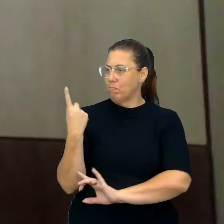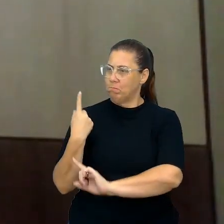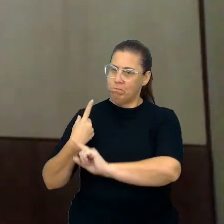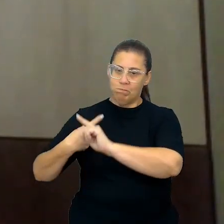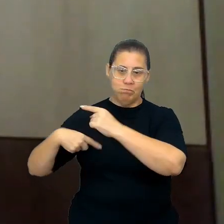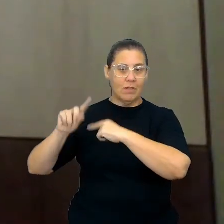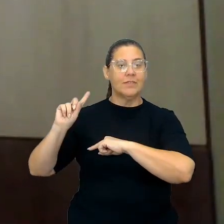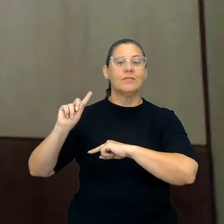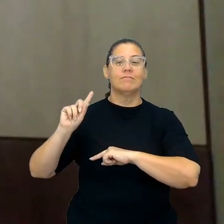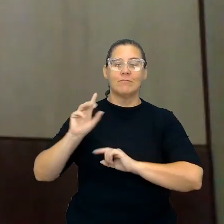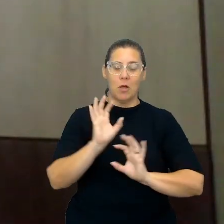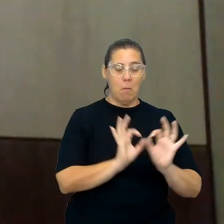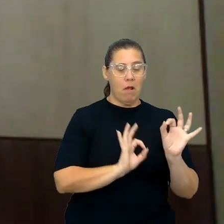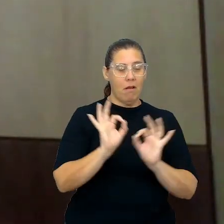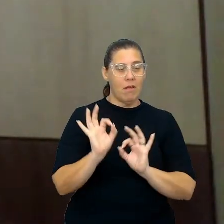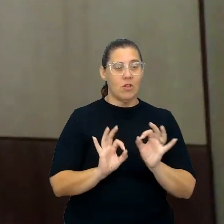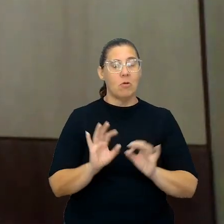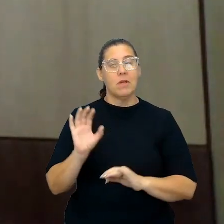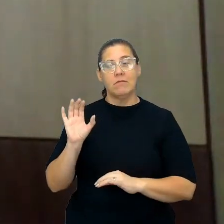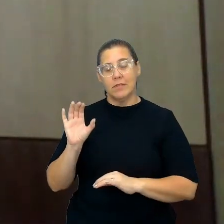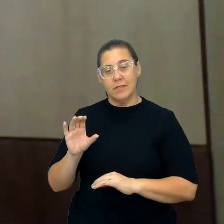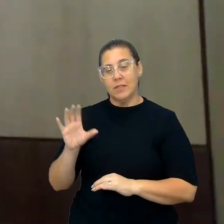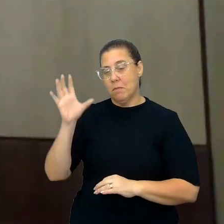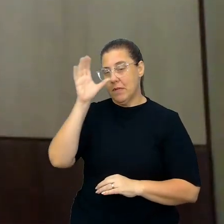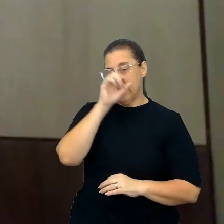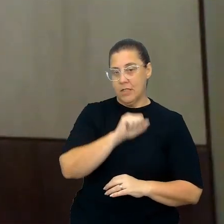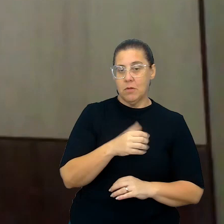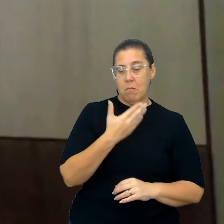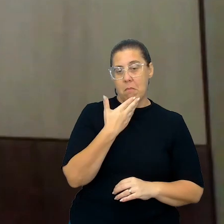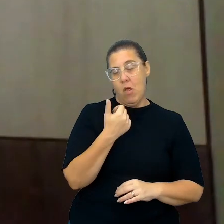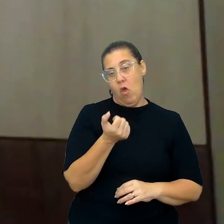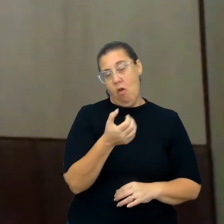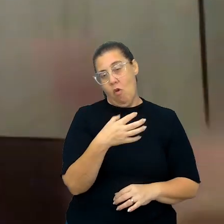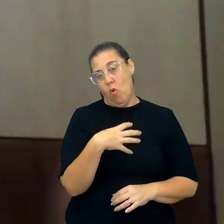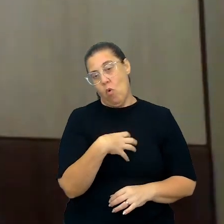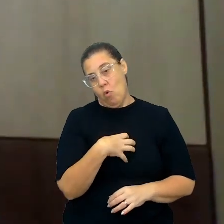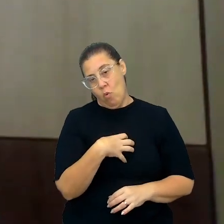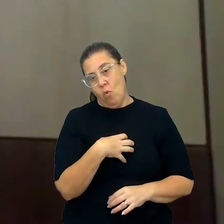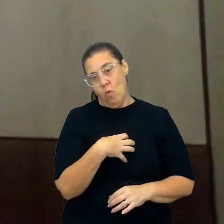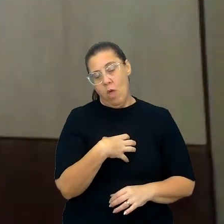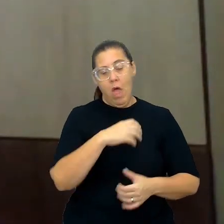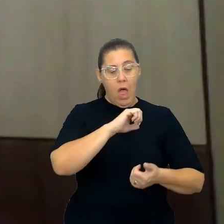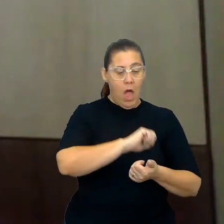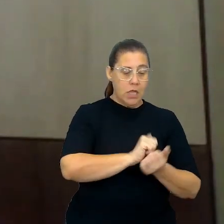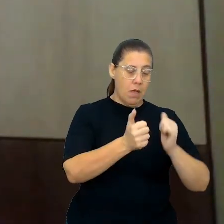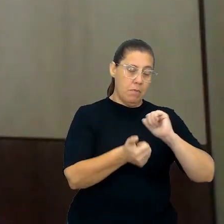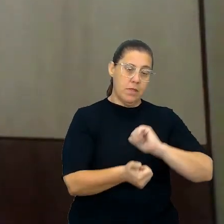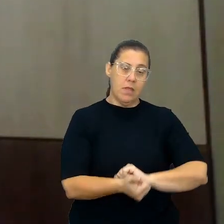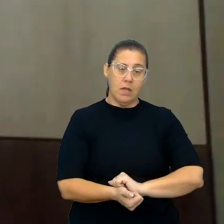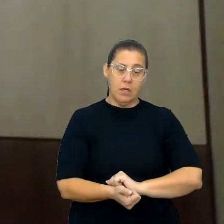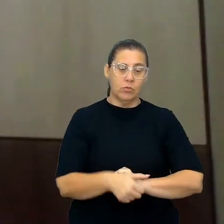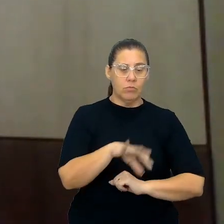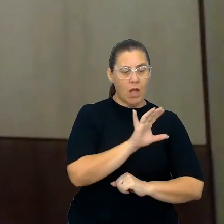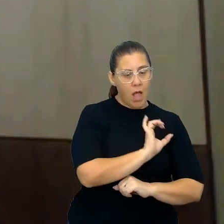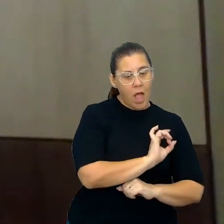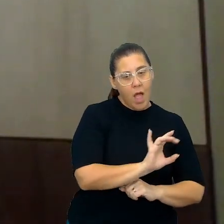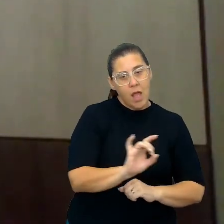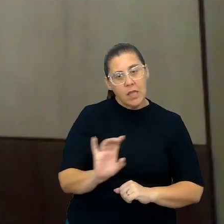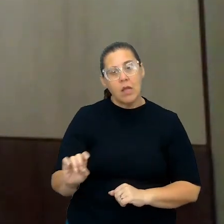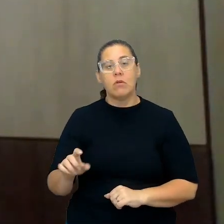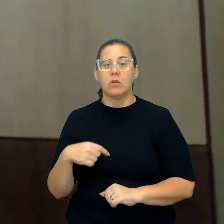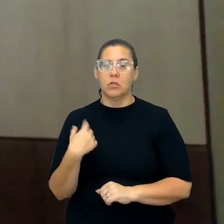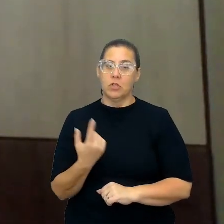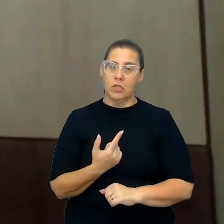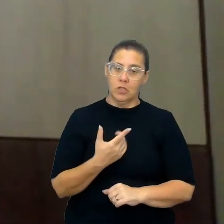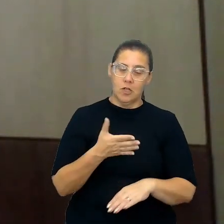desenvolver esse planejamento dessa situação de aprendizagem da melhor forma possível, adequando a realidade de cada um. Para isso, a gente conta com